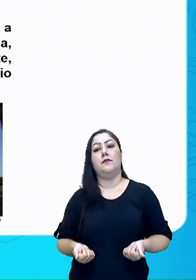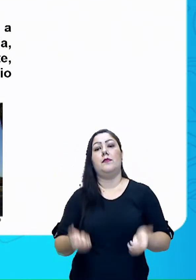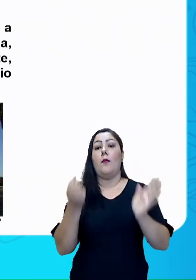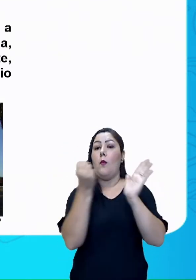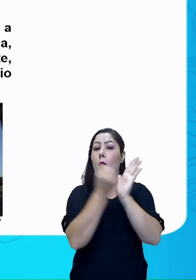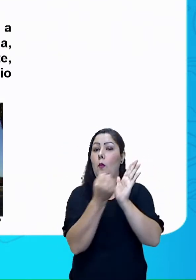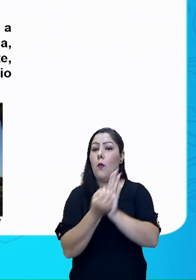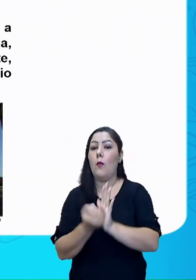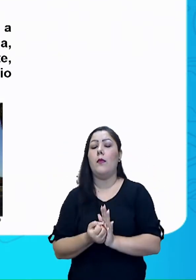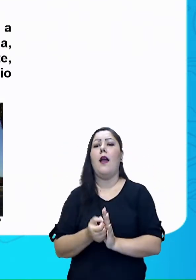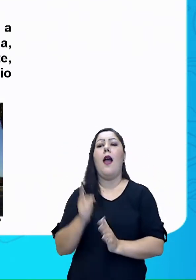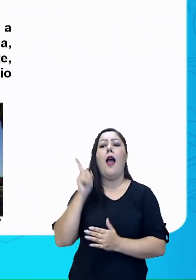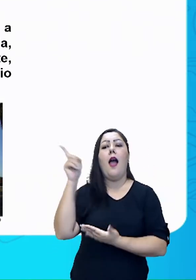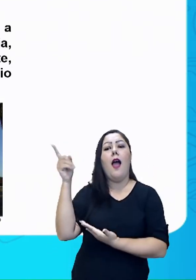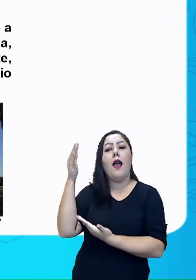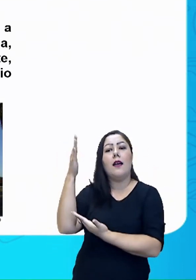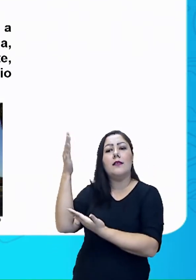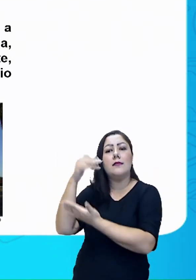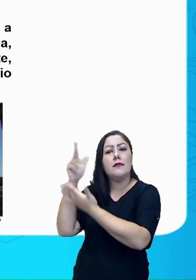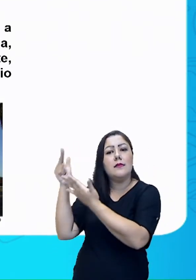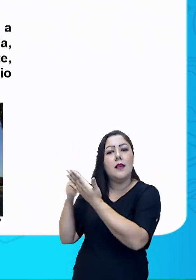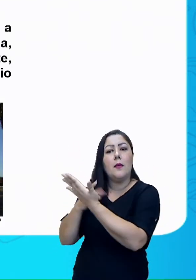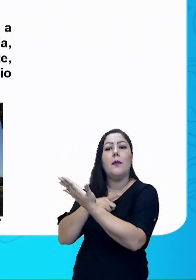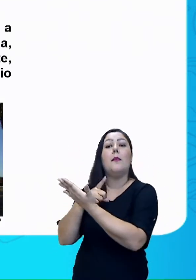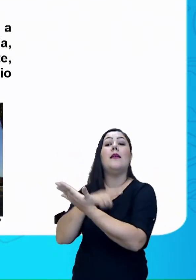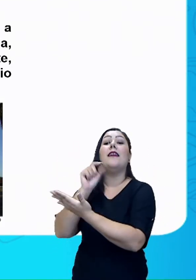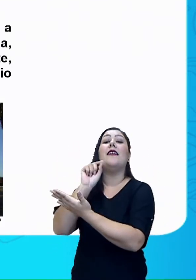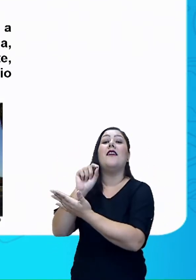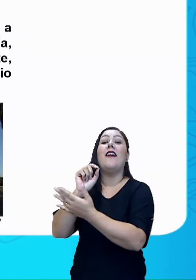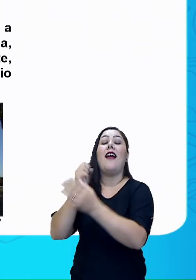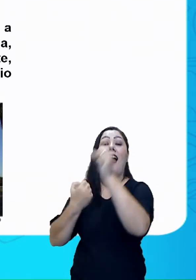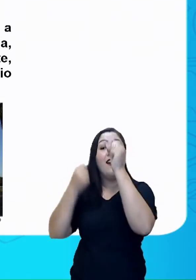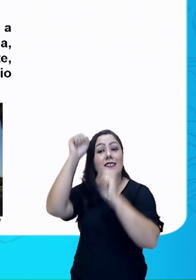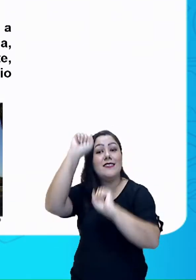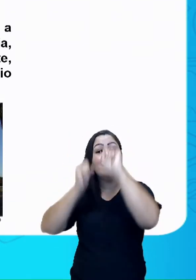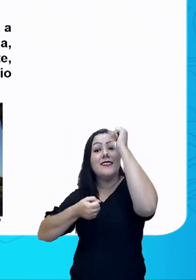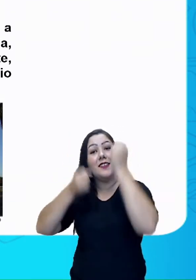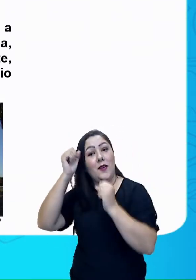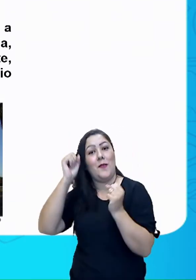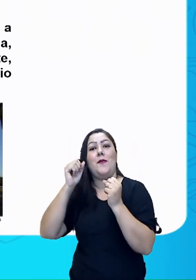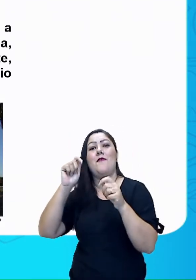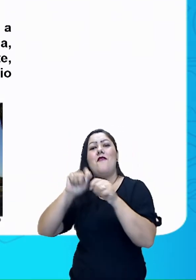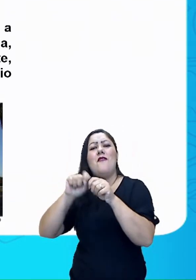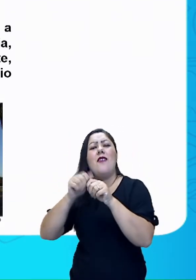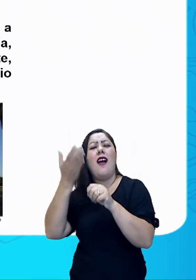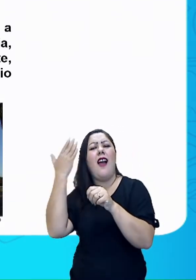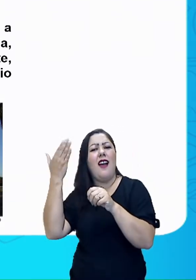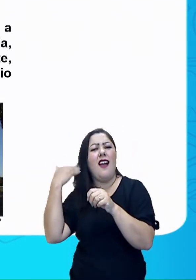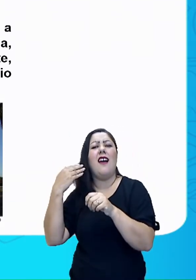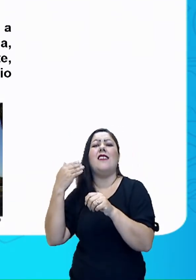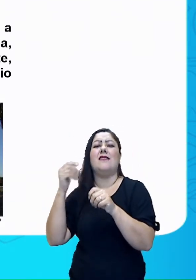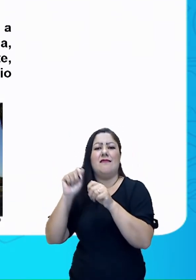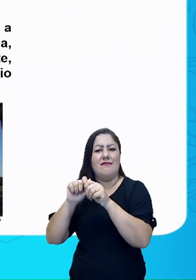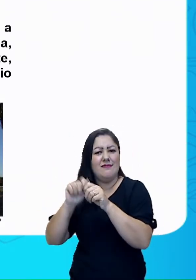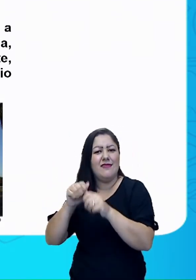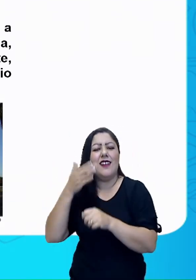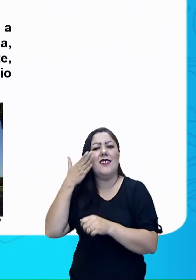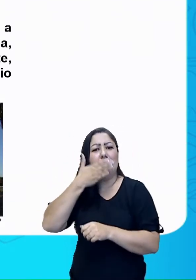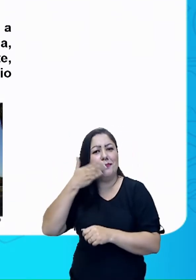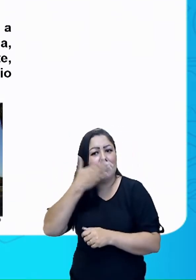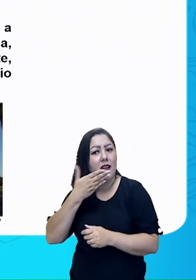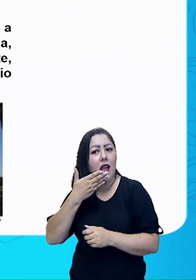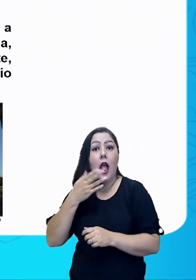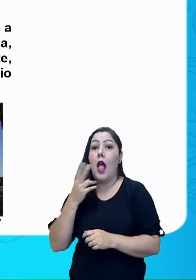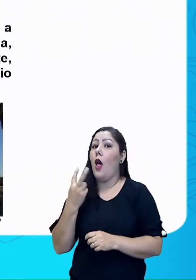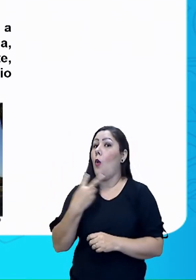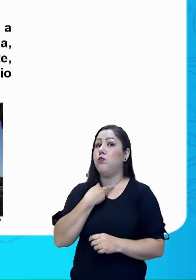Governador Valadares. Esse edifício que vocês estão vendo aí, essa construção, ela não pode ser